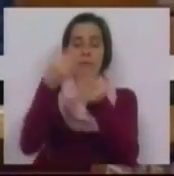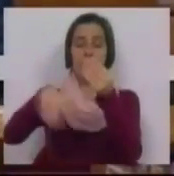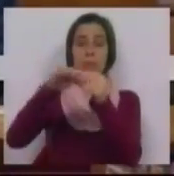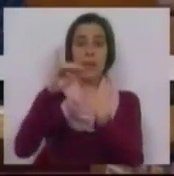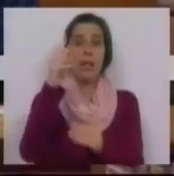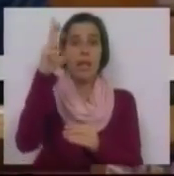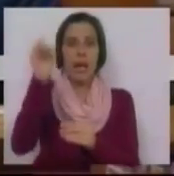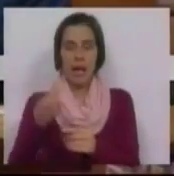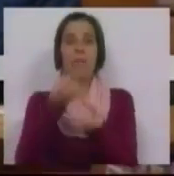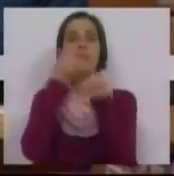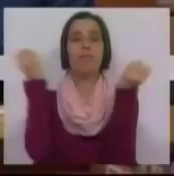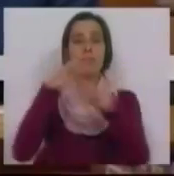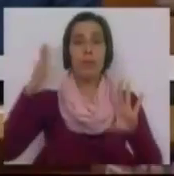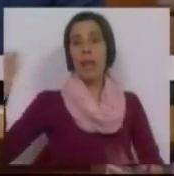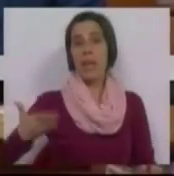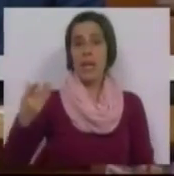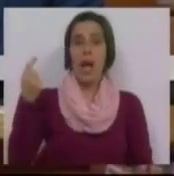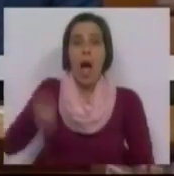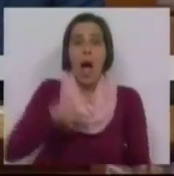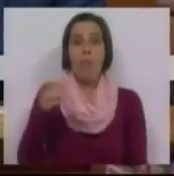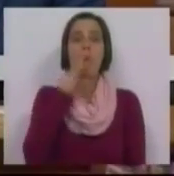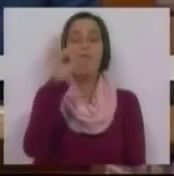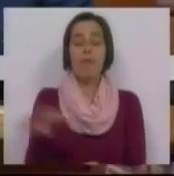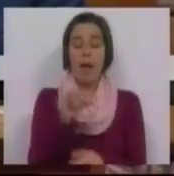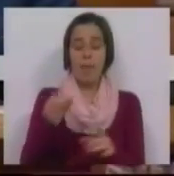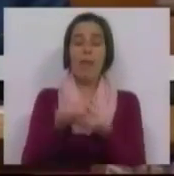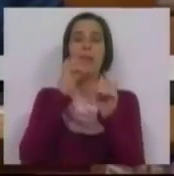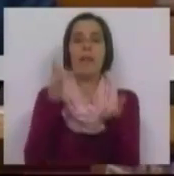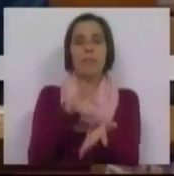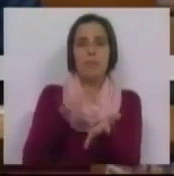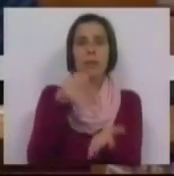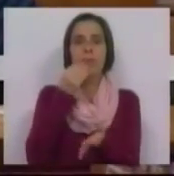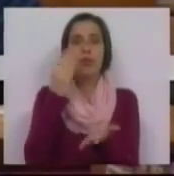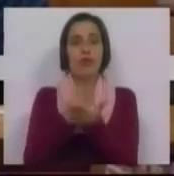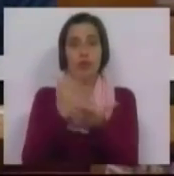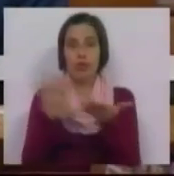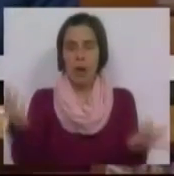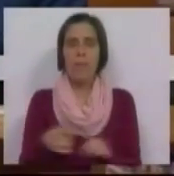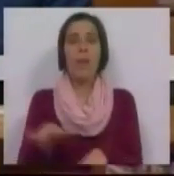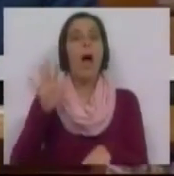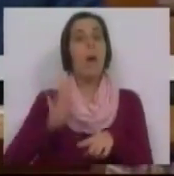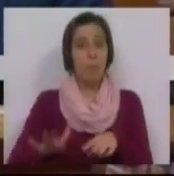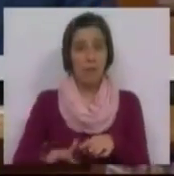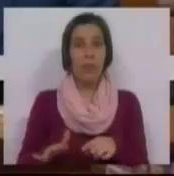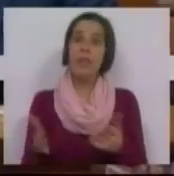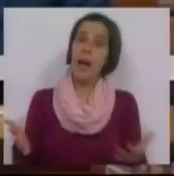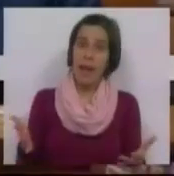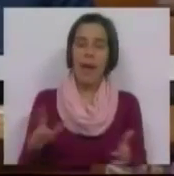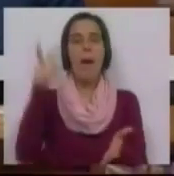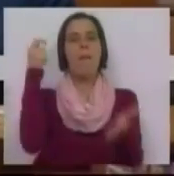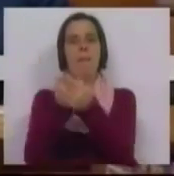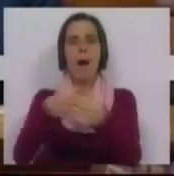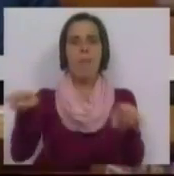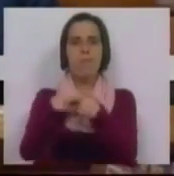sobretaxa de IRS. Perderam o direito ao abono de família, assim como aos manuais e às refeições escolares. Privilegiados que são,